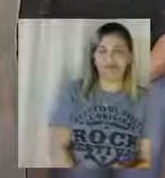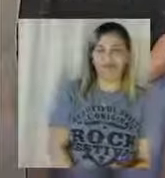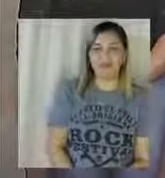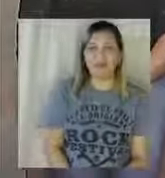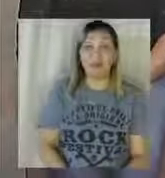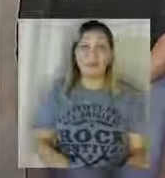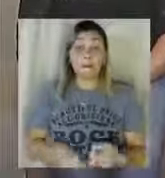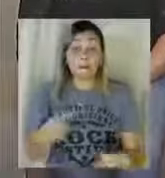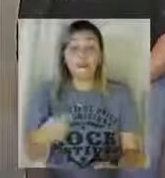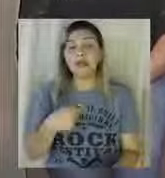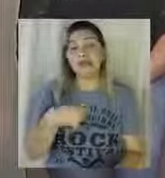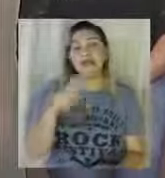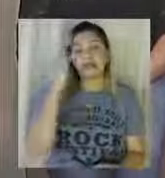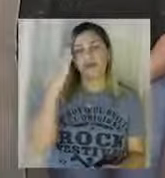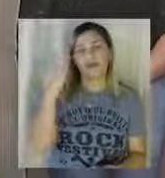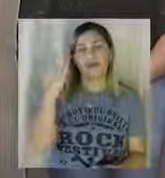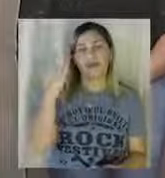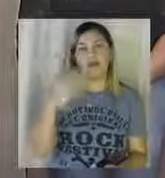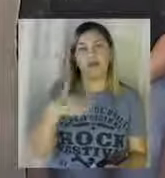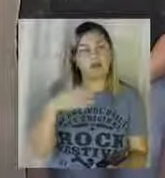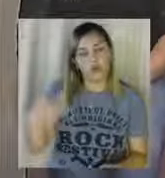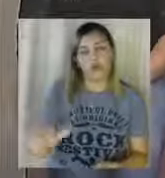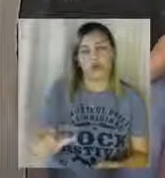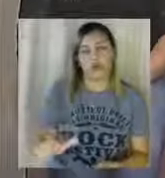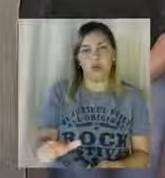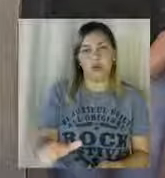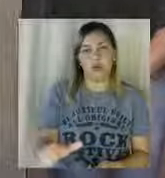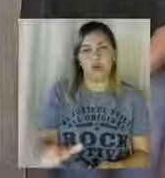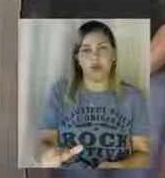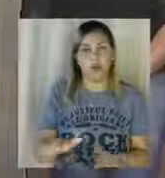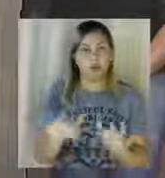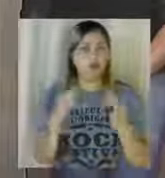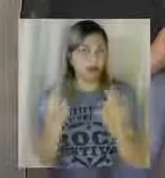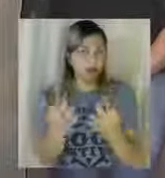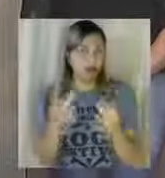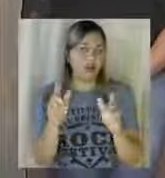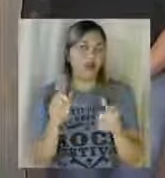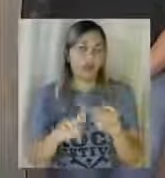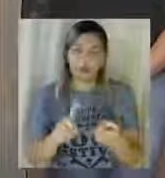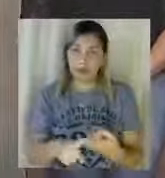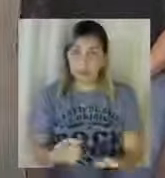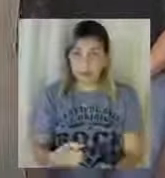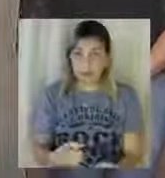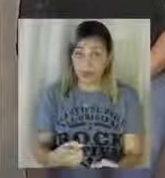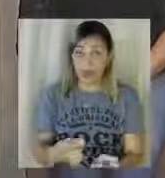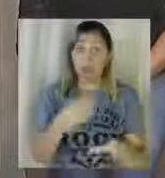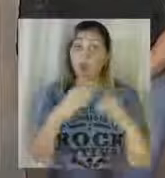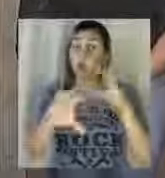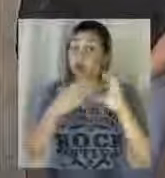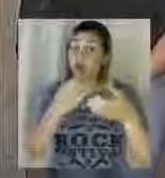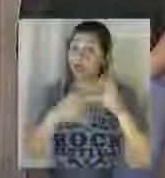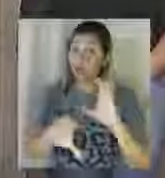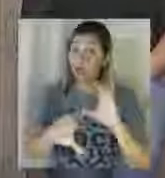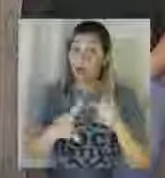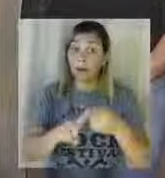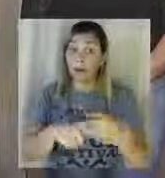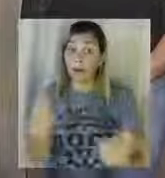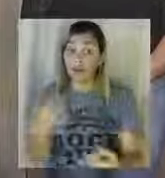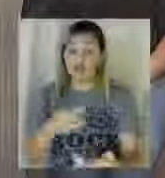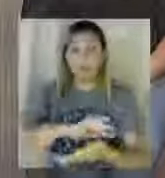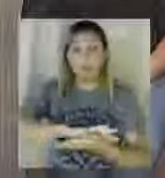Minha família, eu enfrentei muitas barreiras também na família, através de comunicação, mas preconceito não, é diferente. É